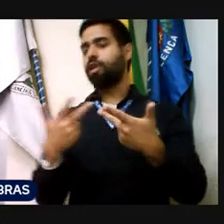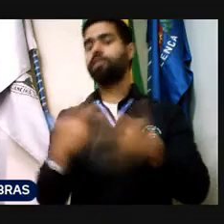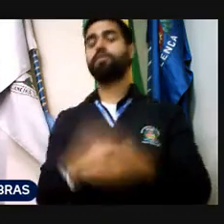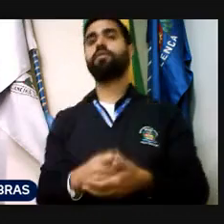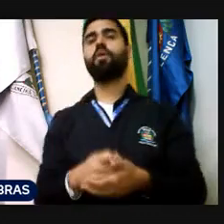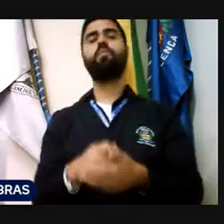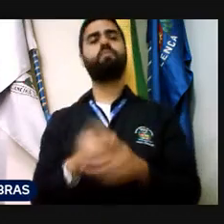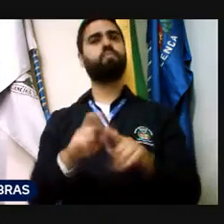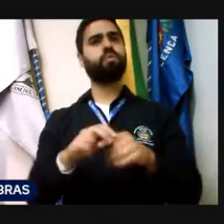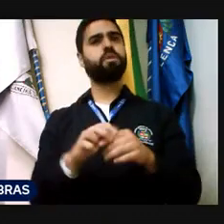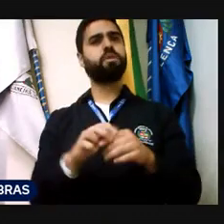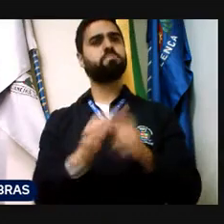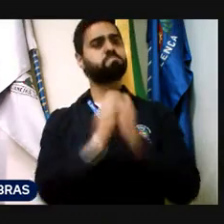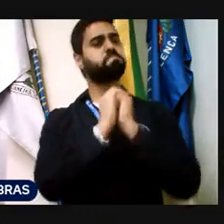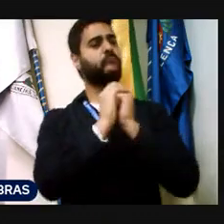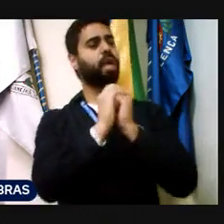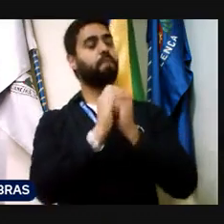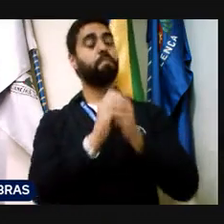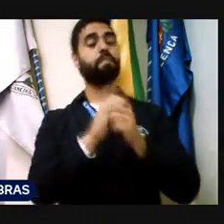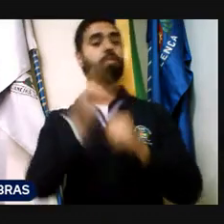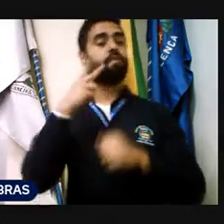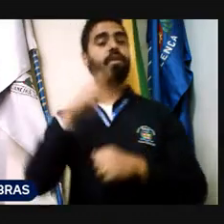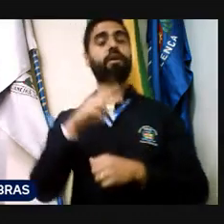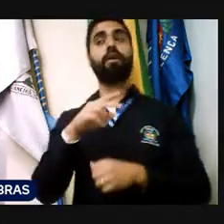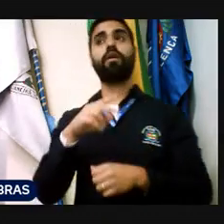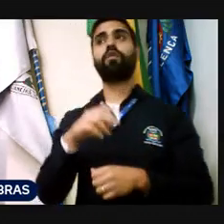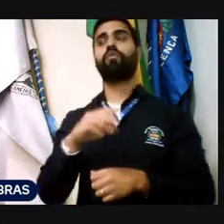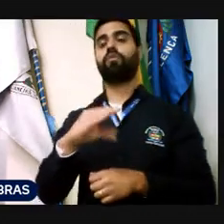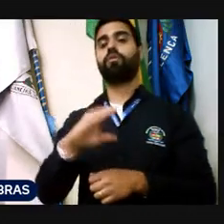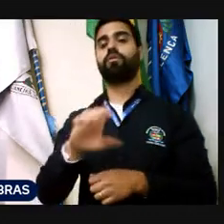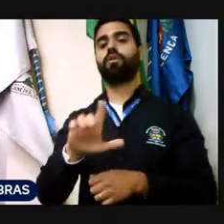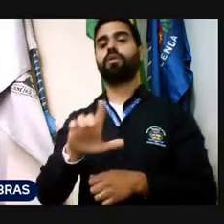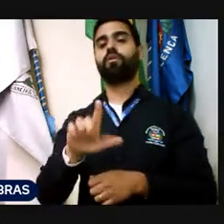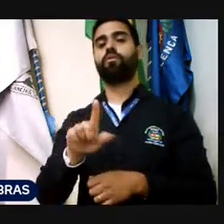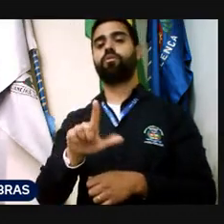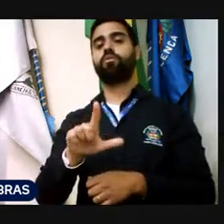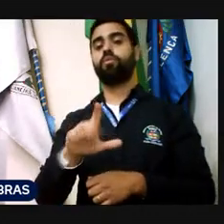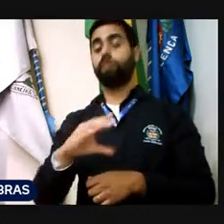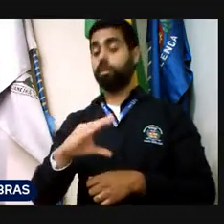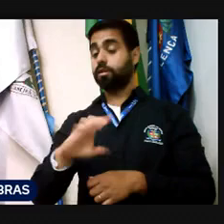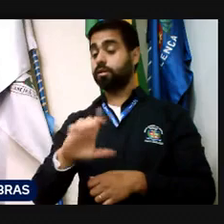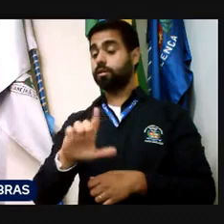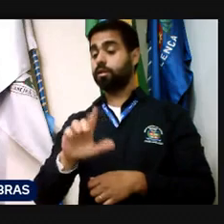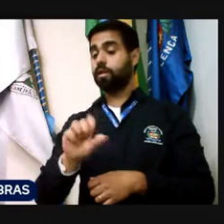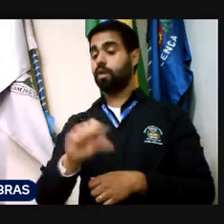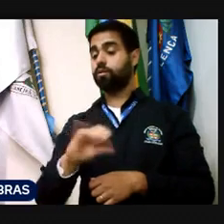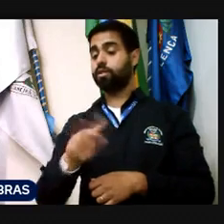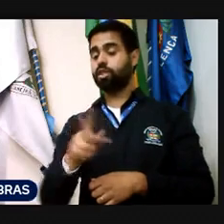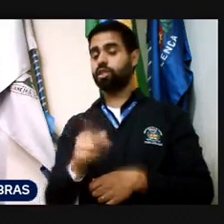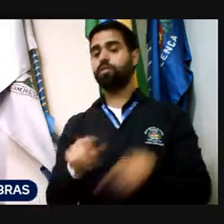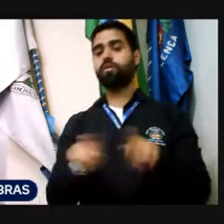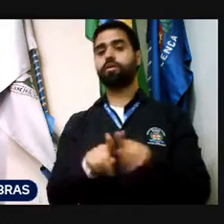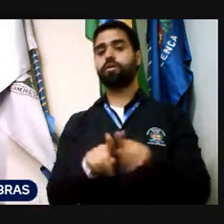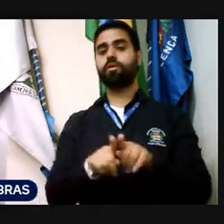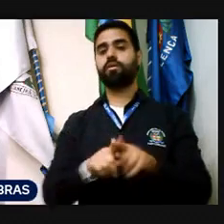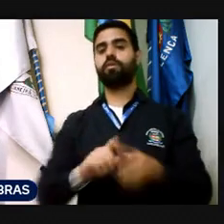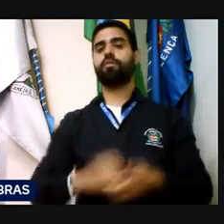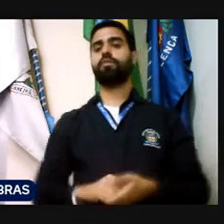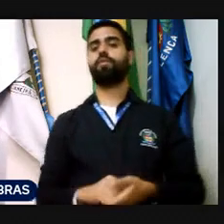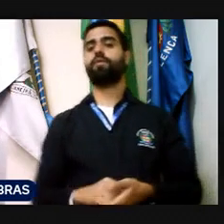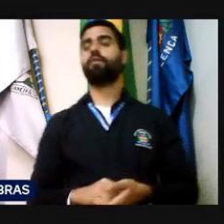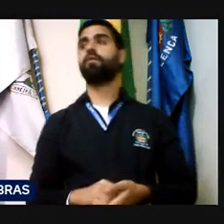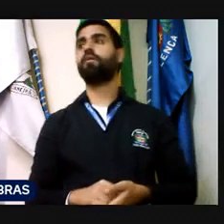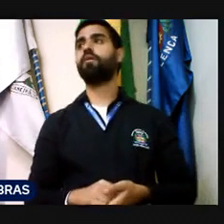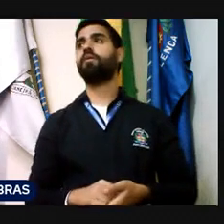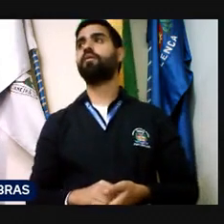ao deputado Luiz Antônio, parabéns aí ao vereador Celcinho do Bar, que é um guerreiro, que está sempre lutando ali pela passagem, né? Eu lembro